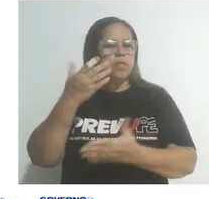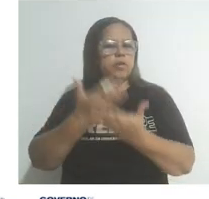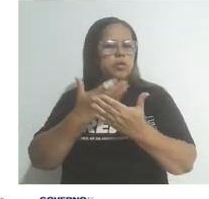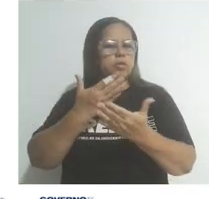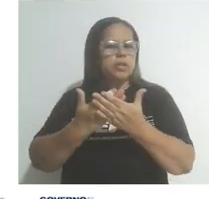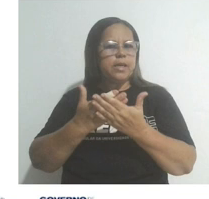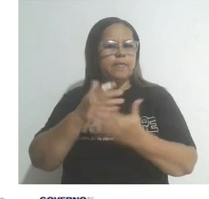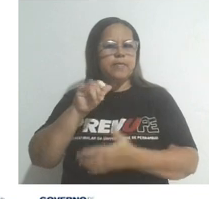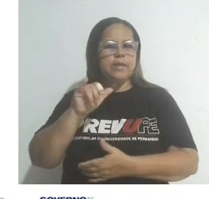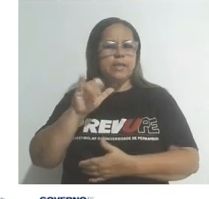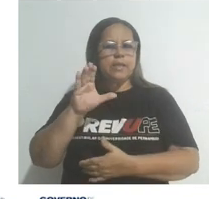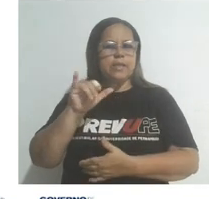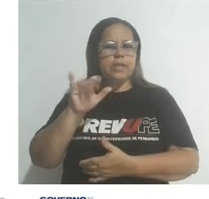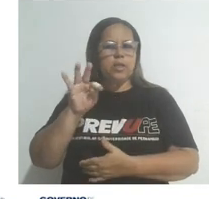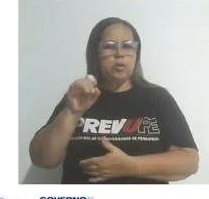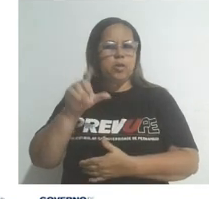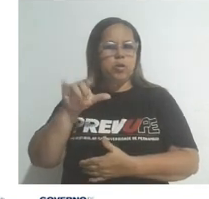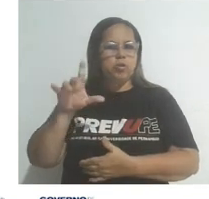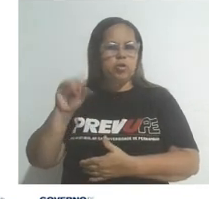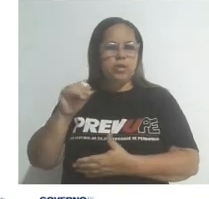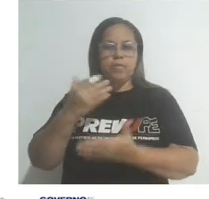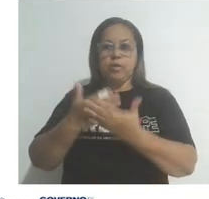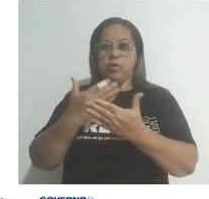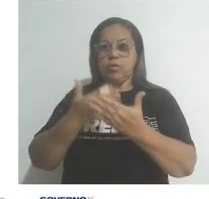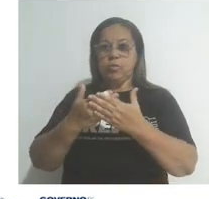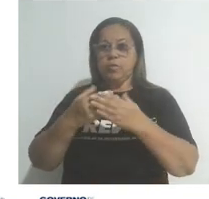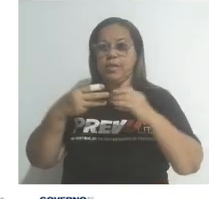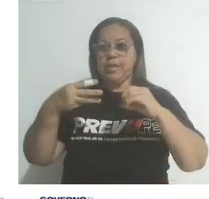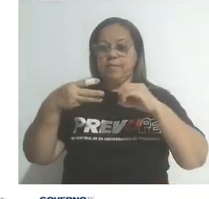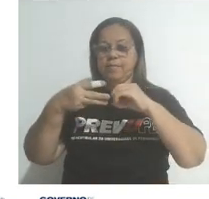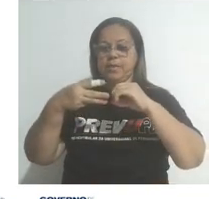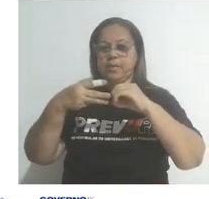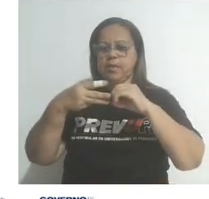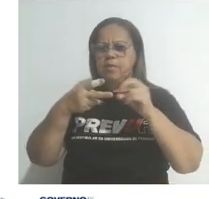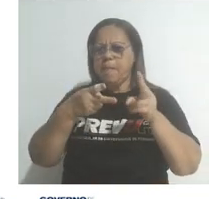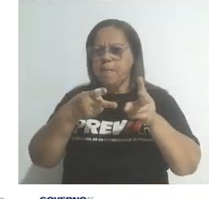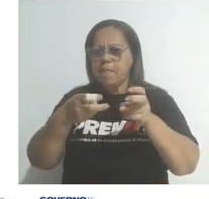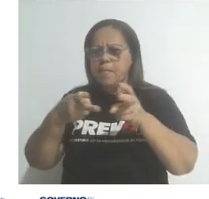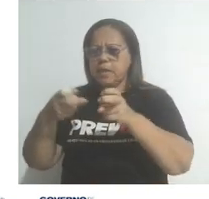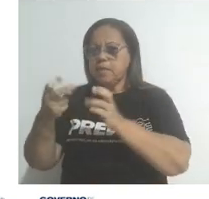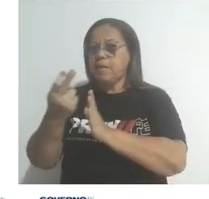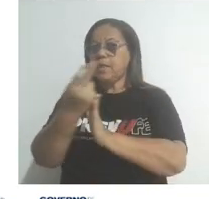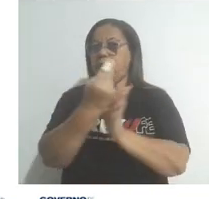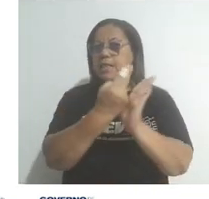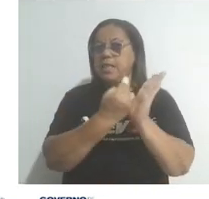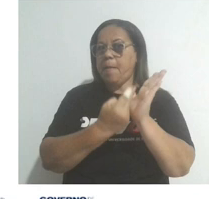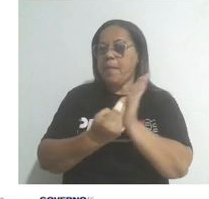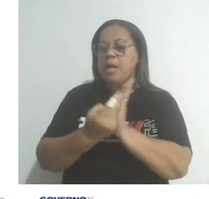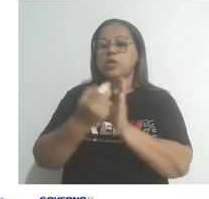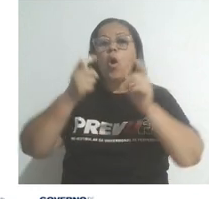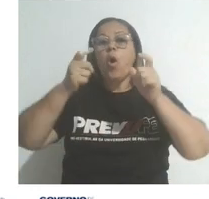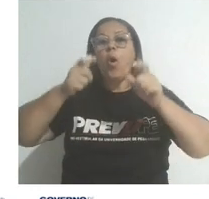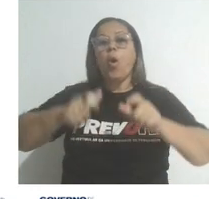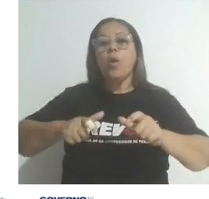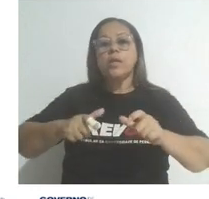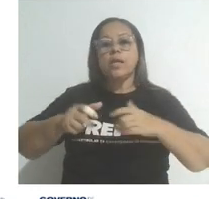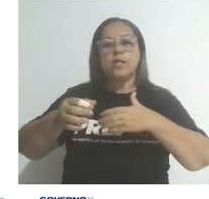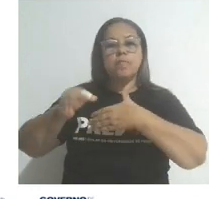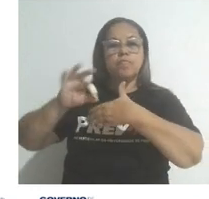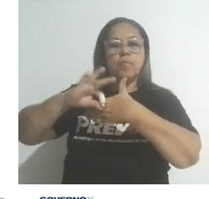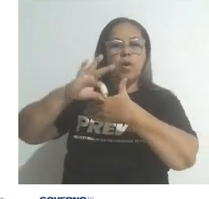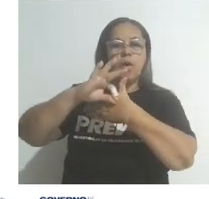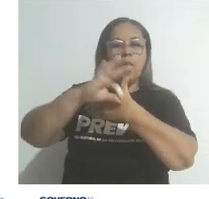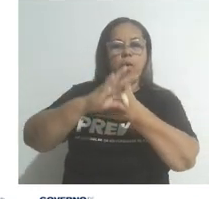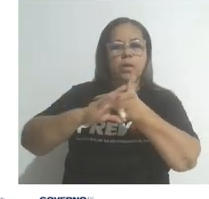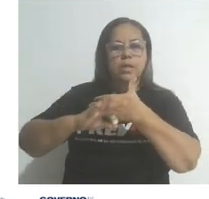estudar citologia, as células, vocês percebam as imagens, né? Fiquem prestando atenção onde está cada organela,